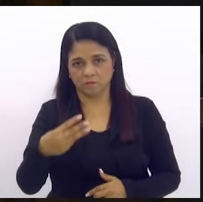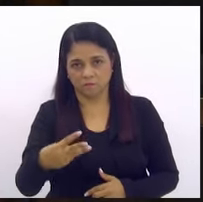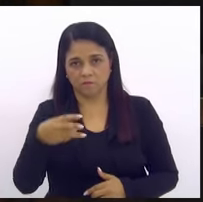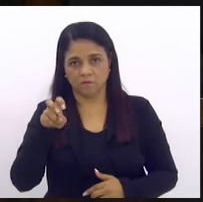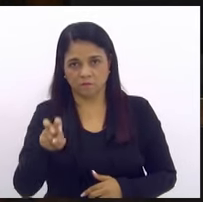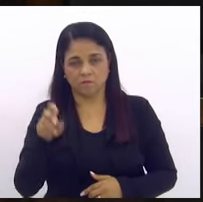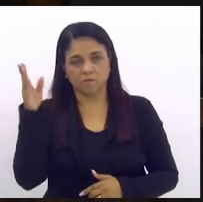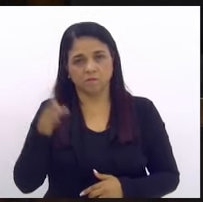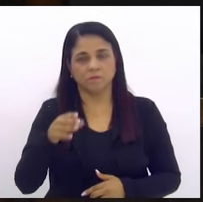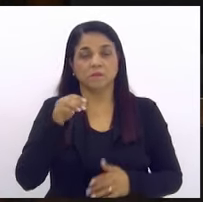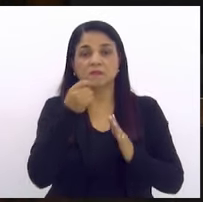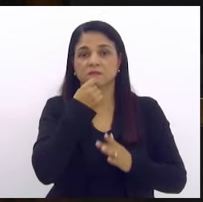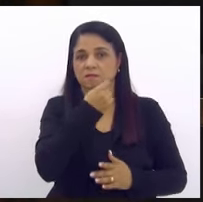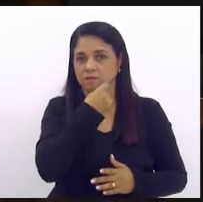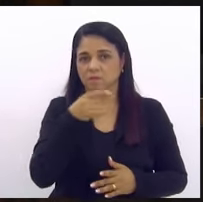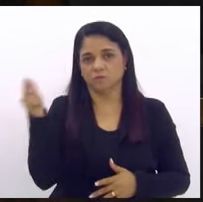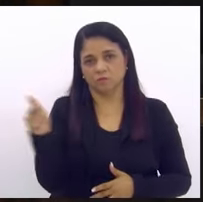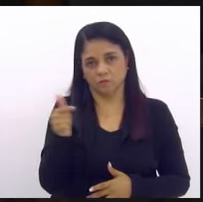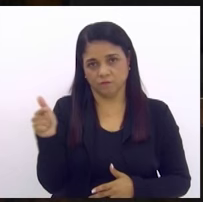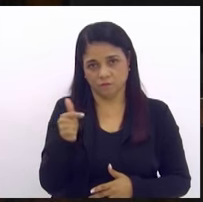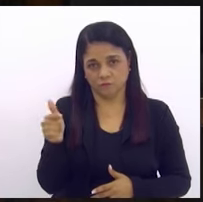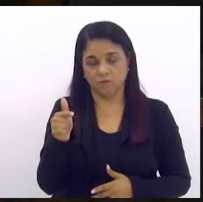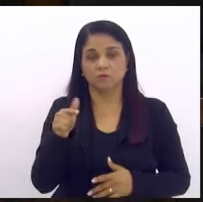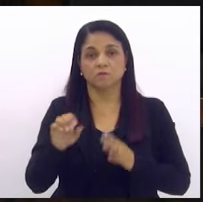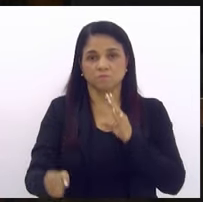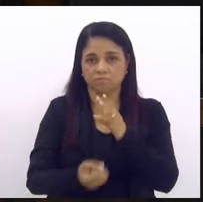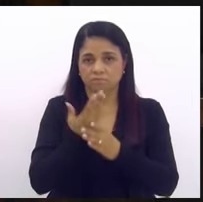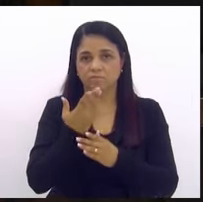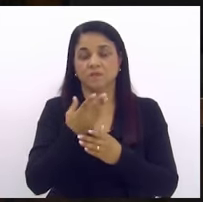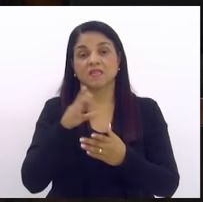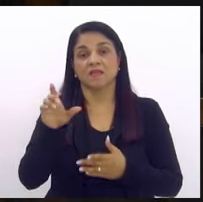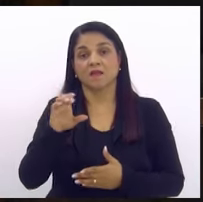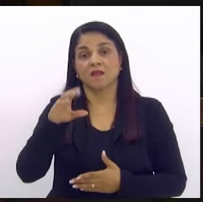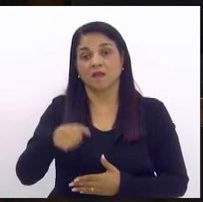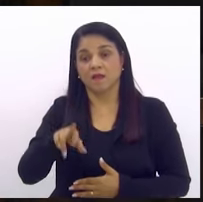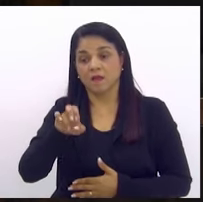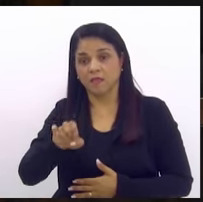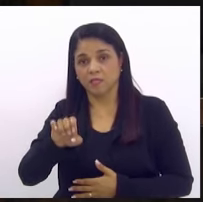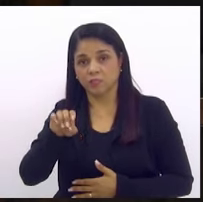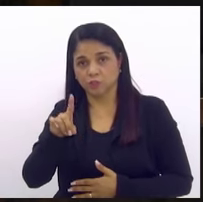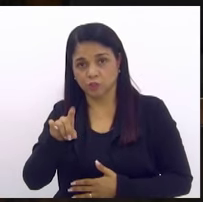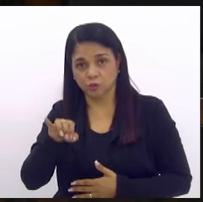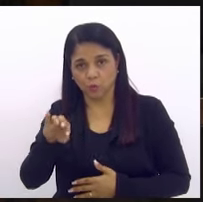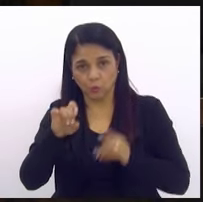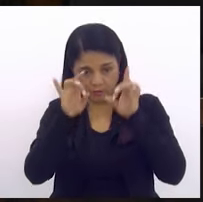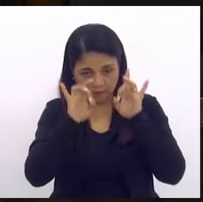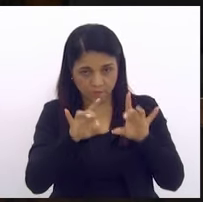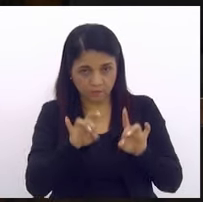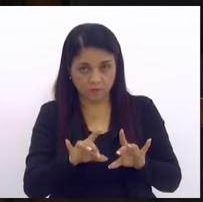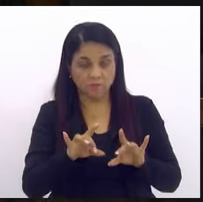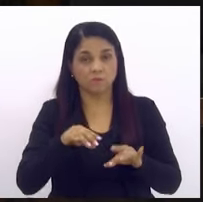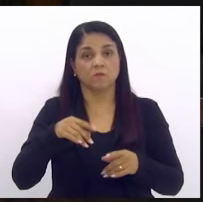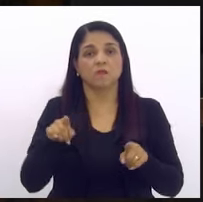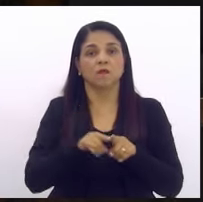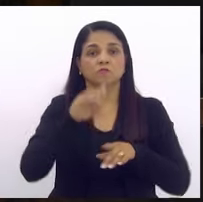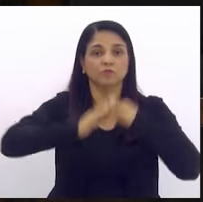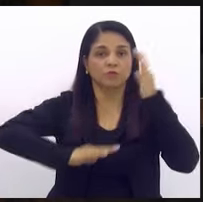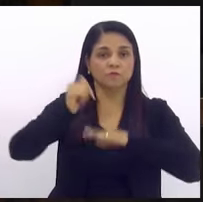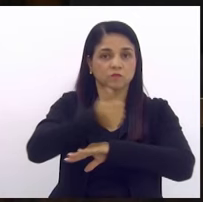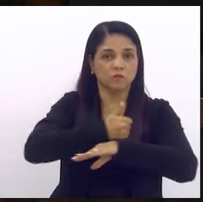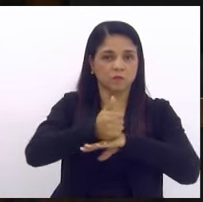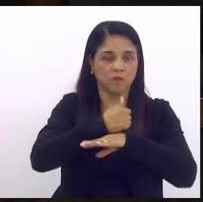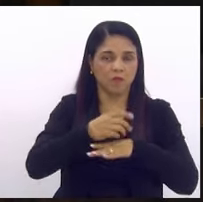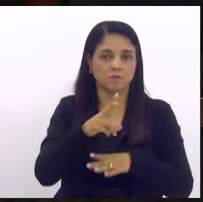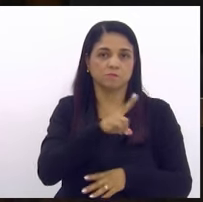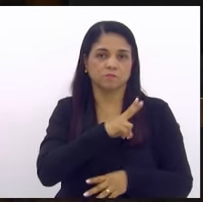9.835, de 1º de setembro de 22, que cria linha de crédito específica de microcrédito aos profissionais